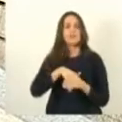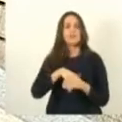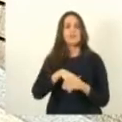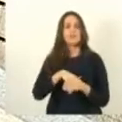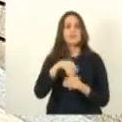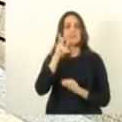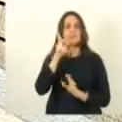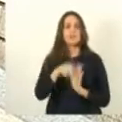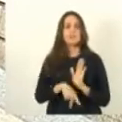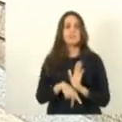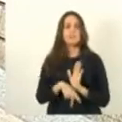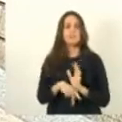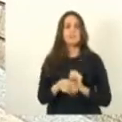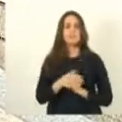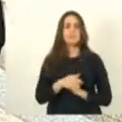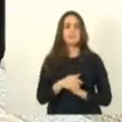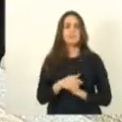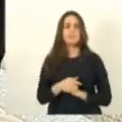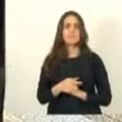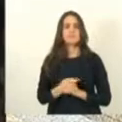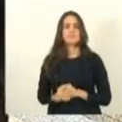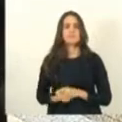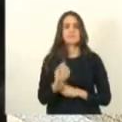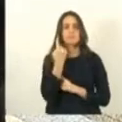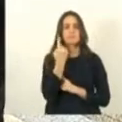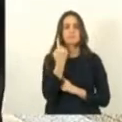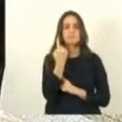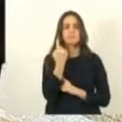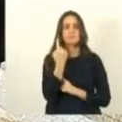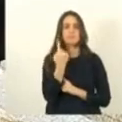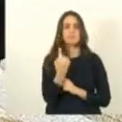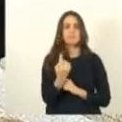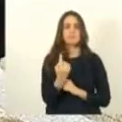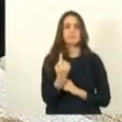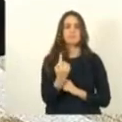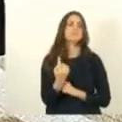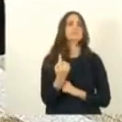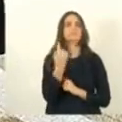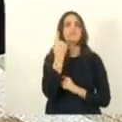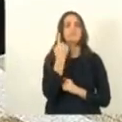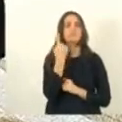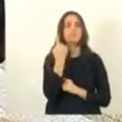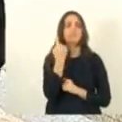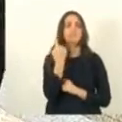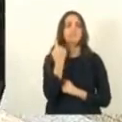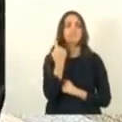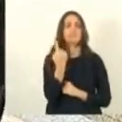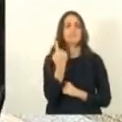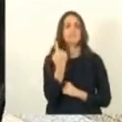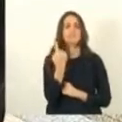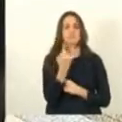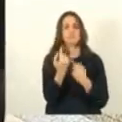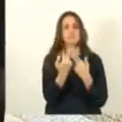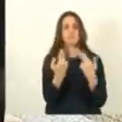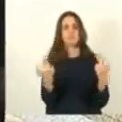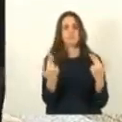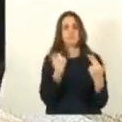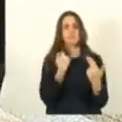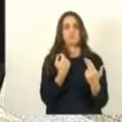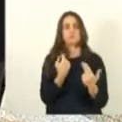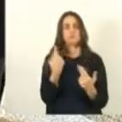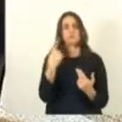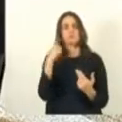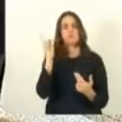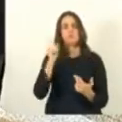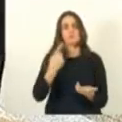de lei complementar. Um dos pontos que demandaram, né, acordos e